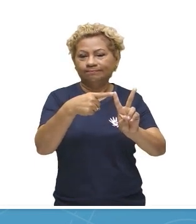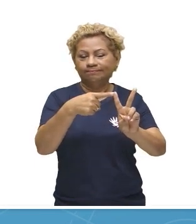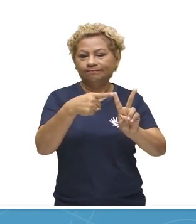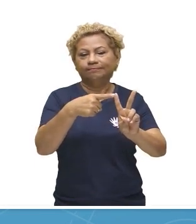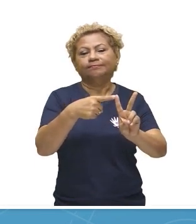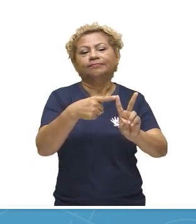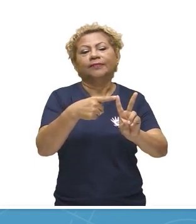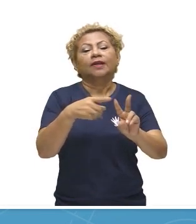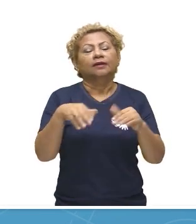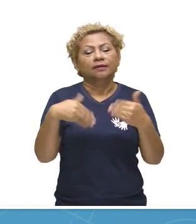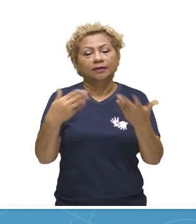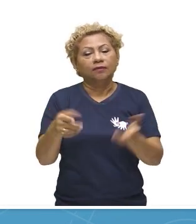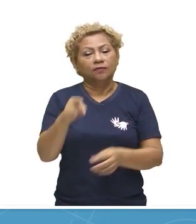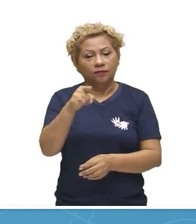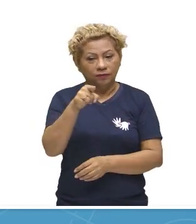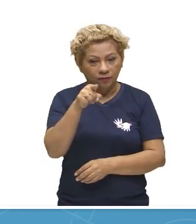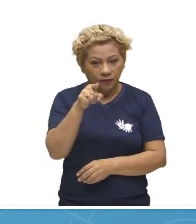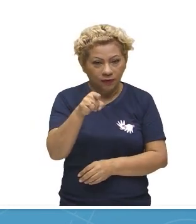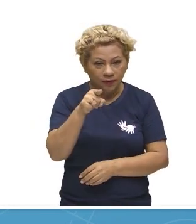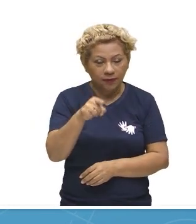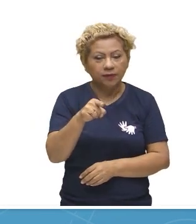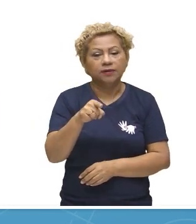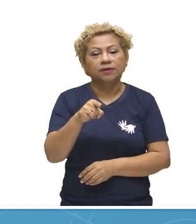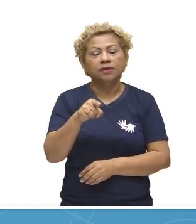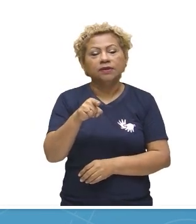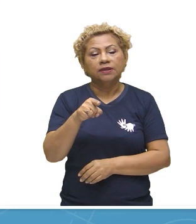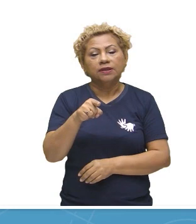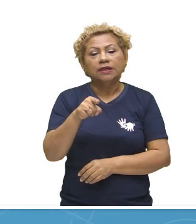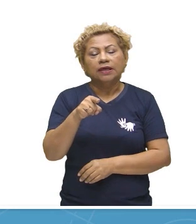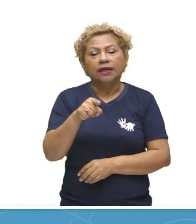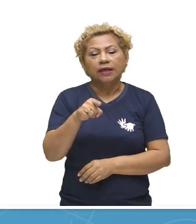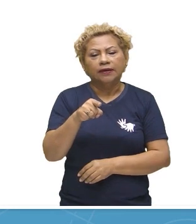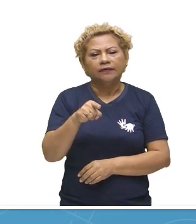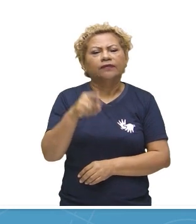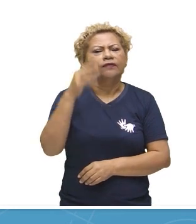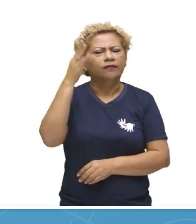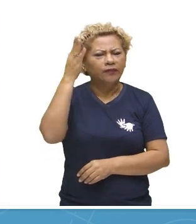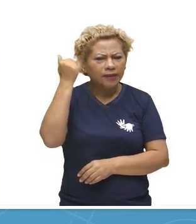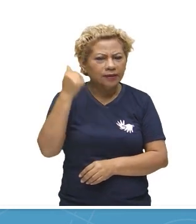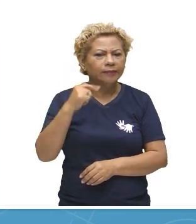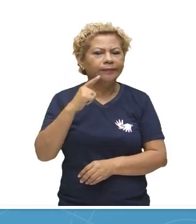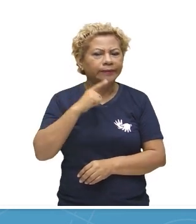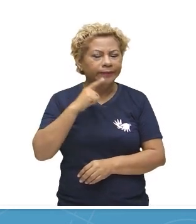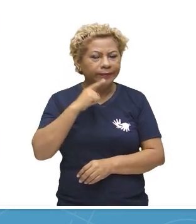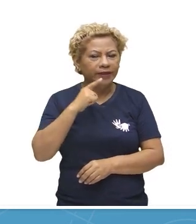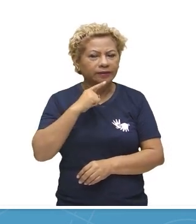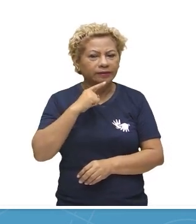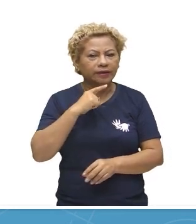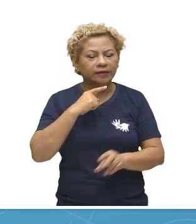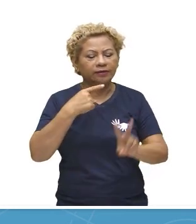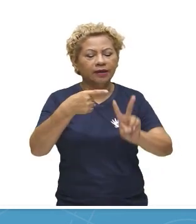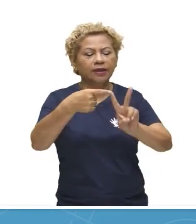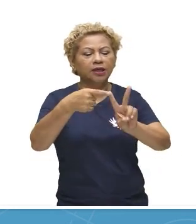aparecer. Então, você normalmente verá uma raiz quadrada